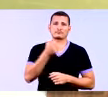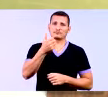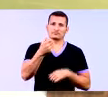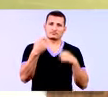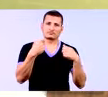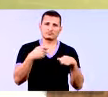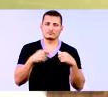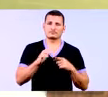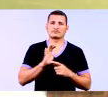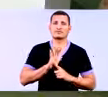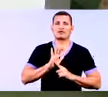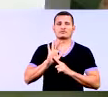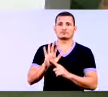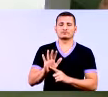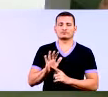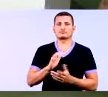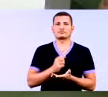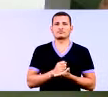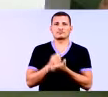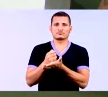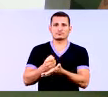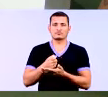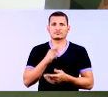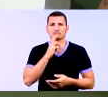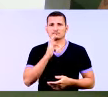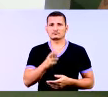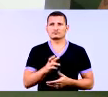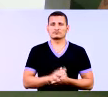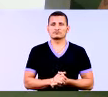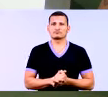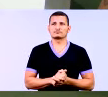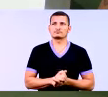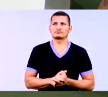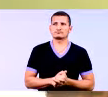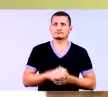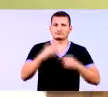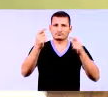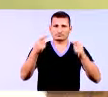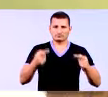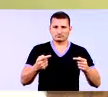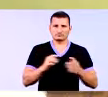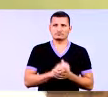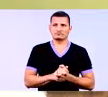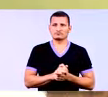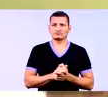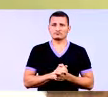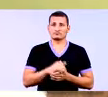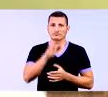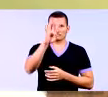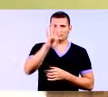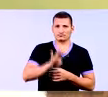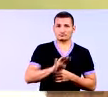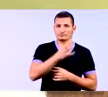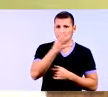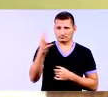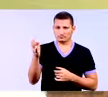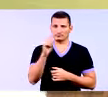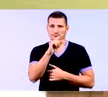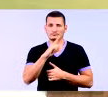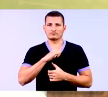precisar de ajuda para poder responder. Será que o senhor consegue ajudar a gente aí? Olha só, a questão diz o seguinte: de acordo com a tabela, que está no quadro aí,